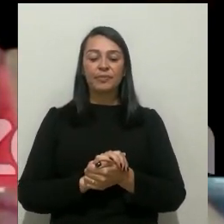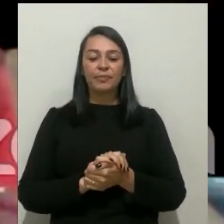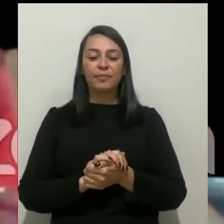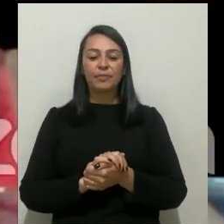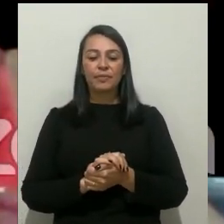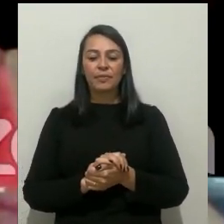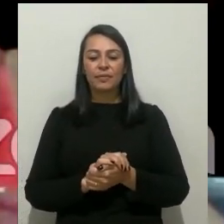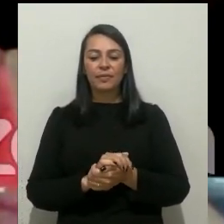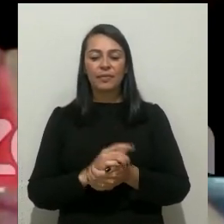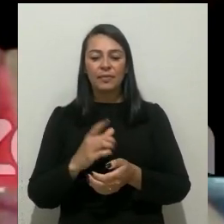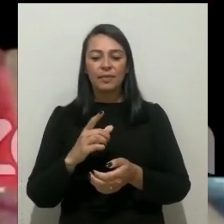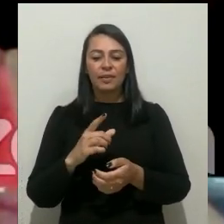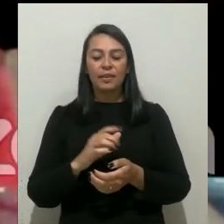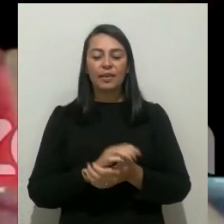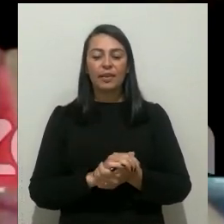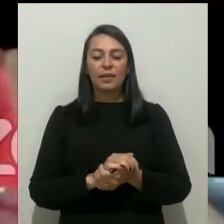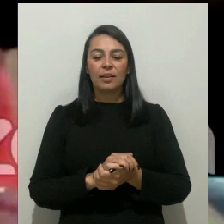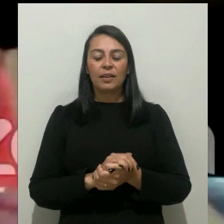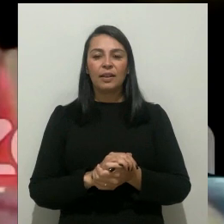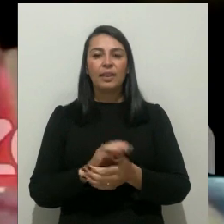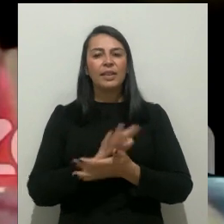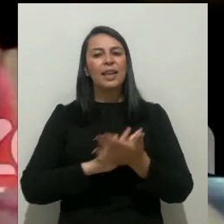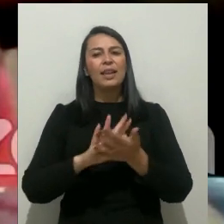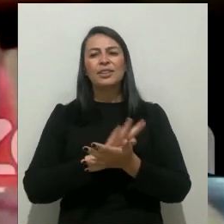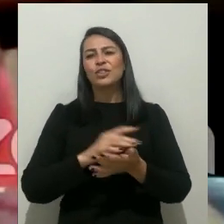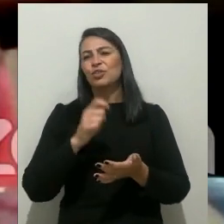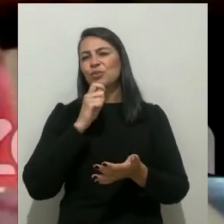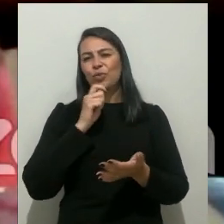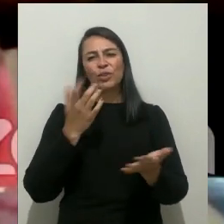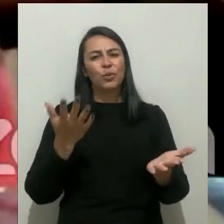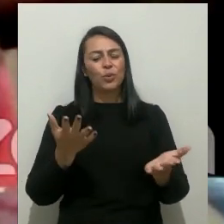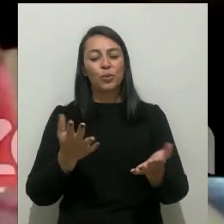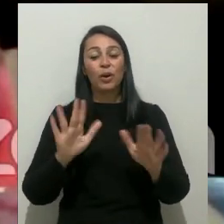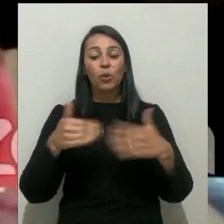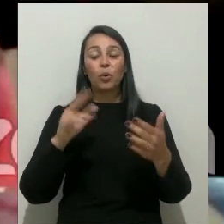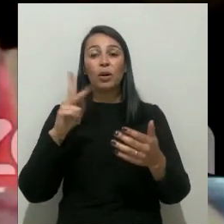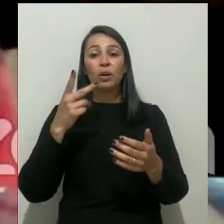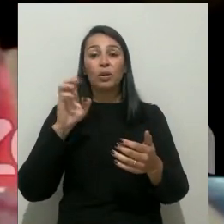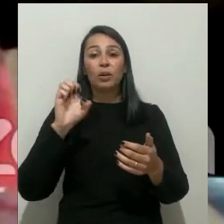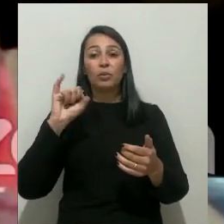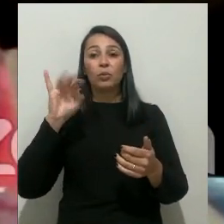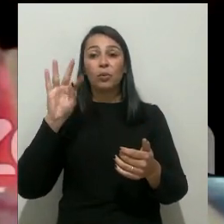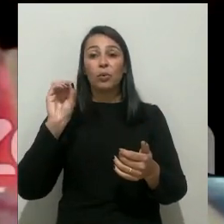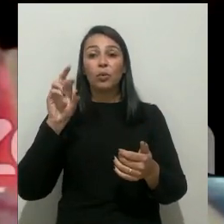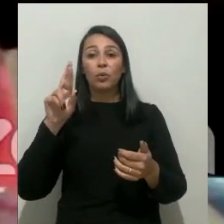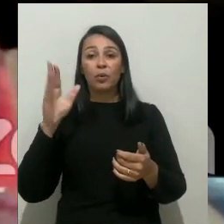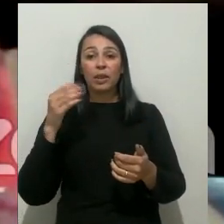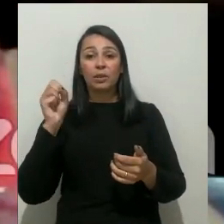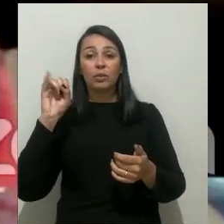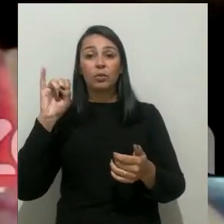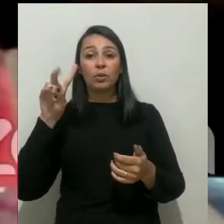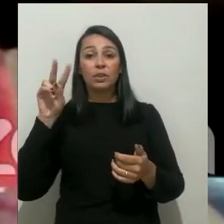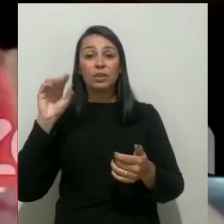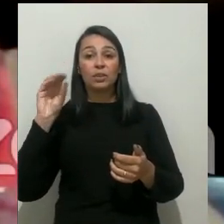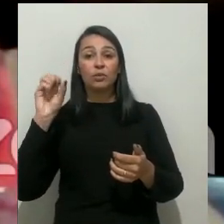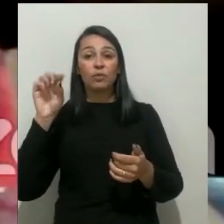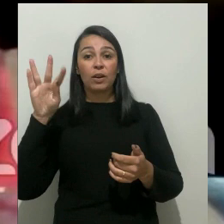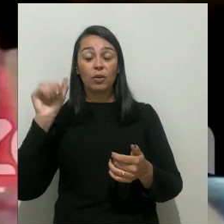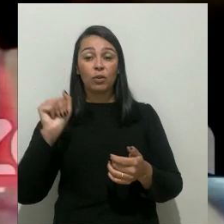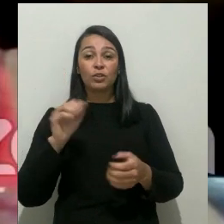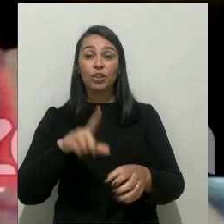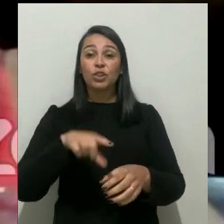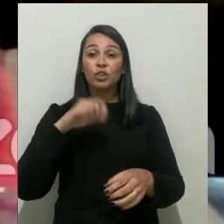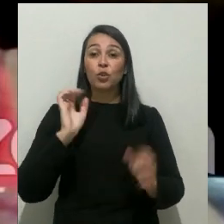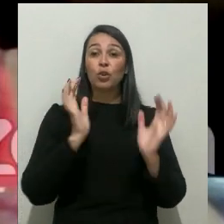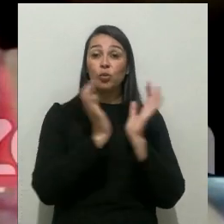toda a formação. Sim. Então, nada disso foi por acaso. Quando o Heitor Silva Costa escolhe a sua equipe, né, o Heitor Lévy foi,